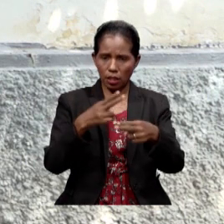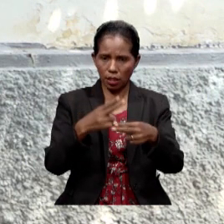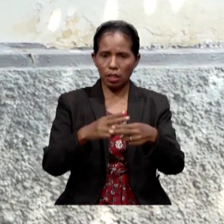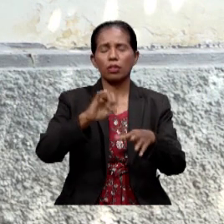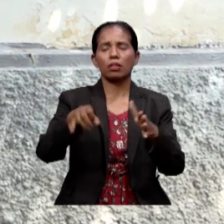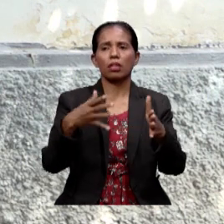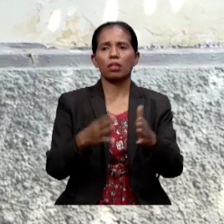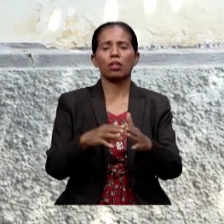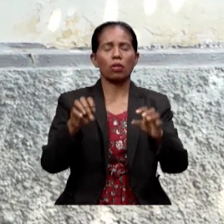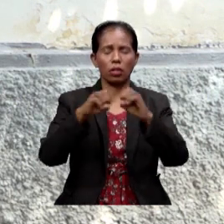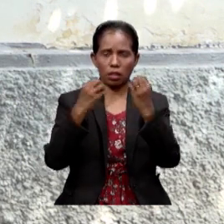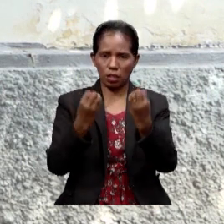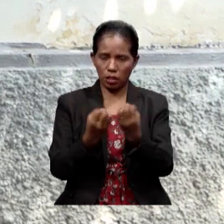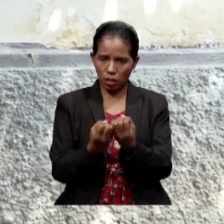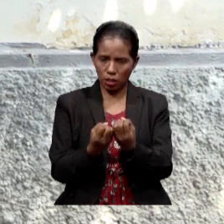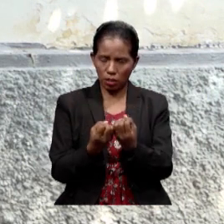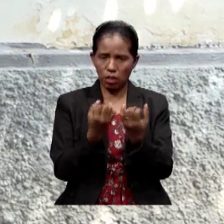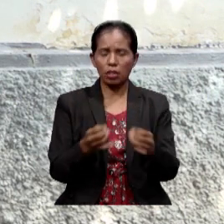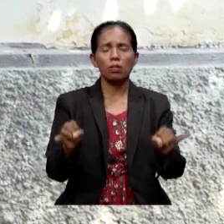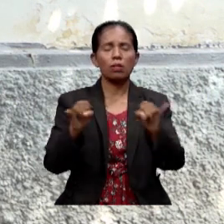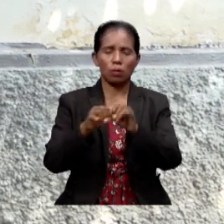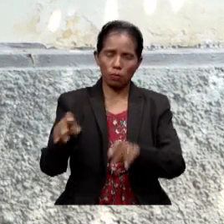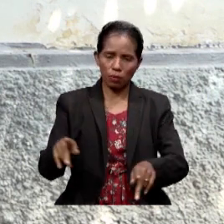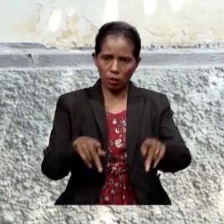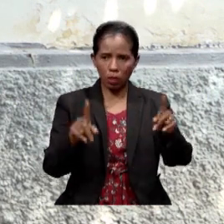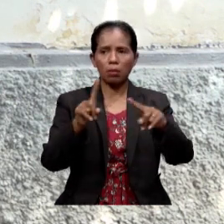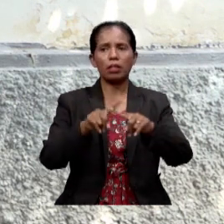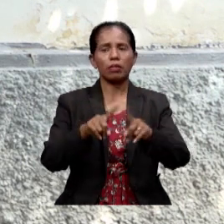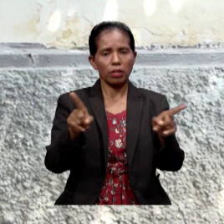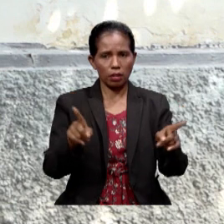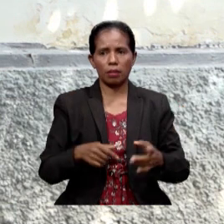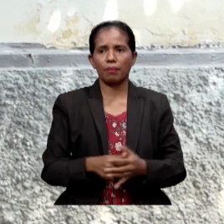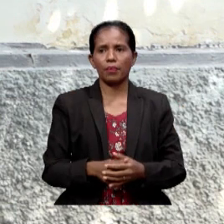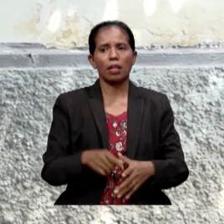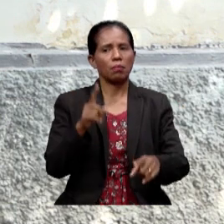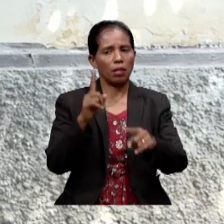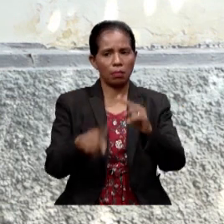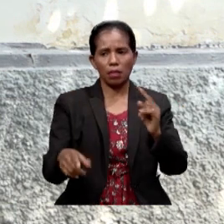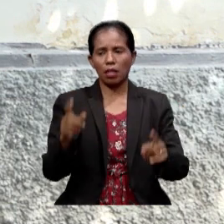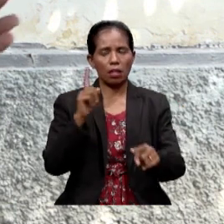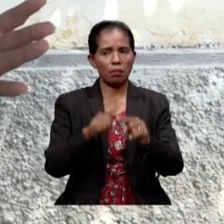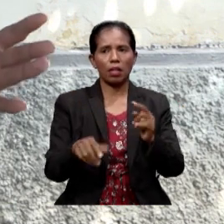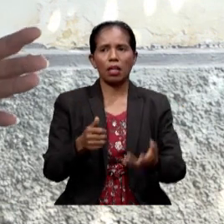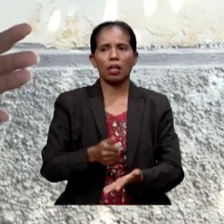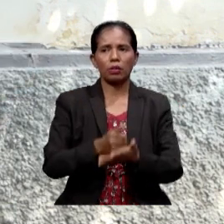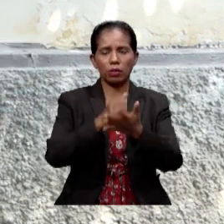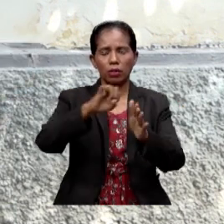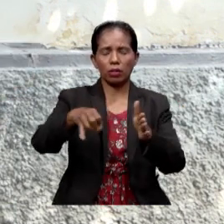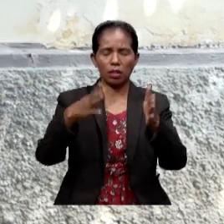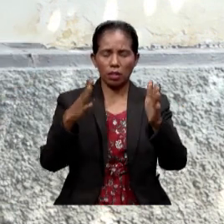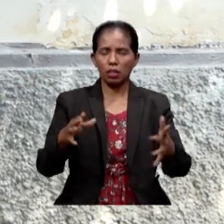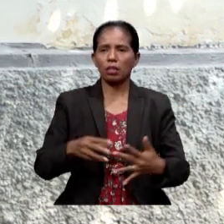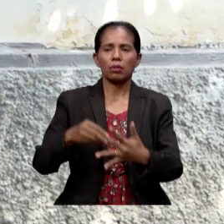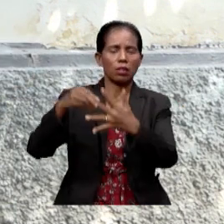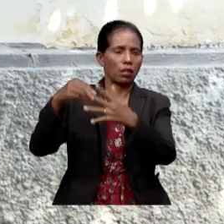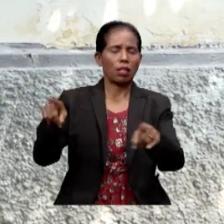Está tudo do instituição pública ida ne maka diferente. Mas la bela trata jornalista balu especial do que